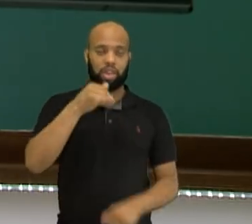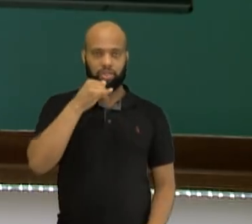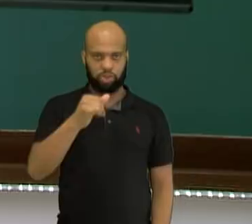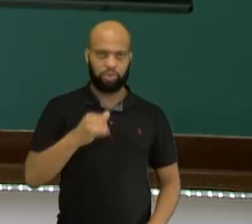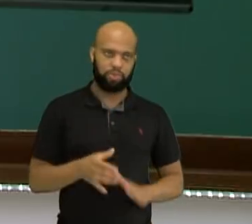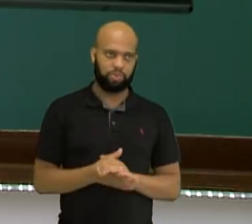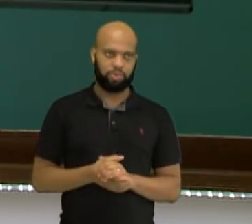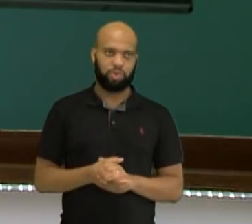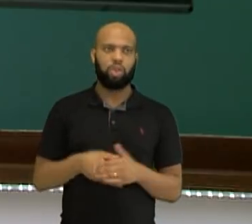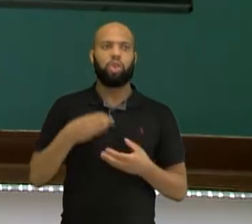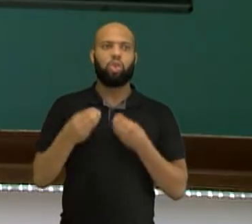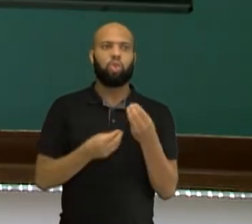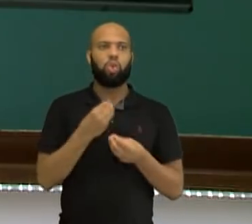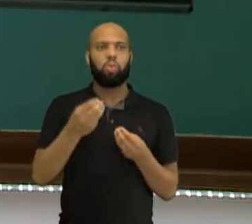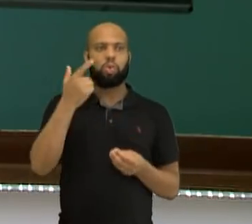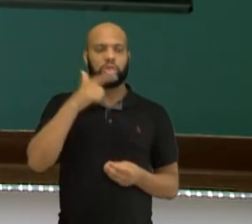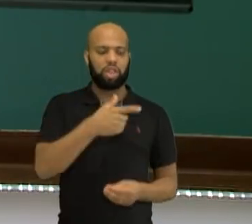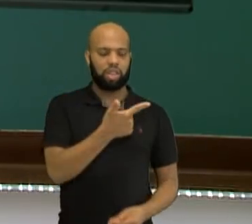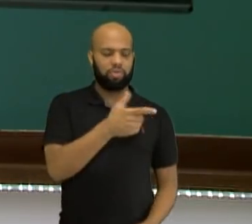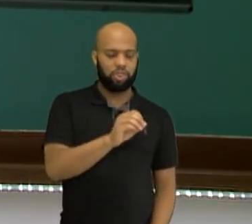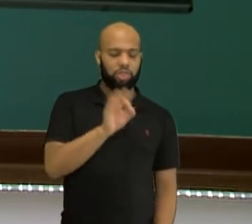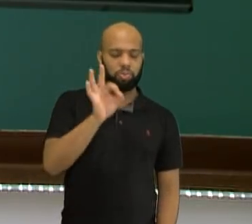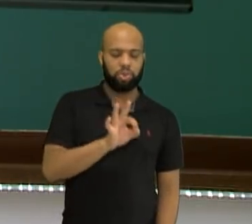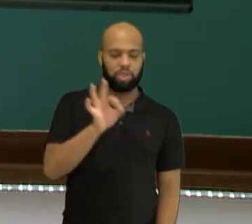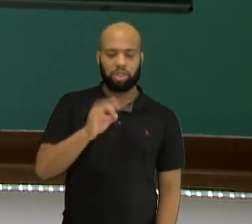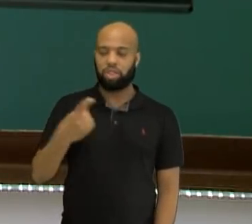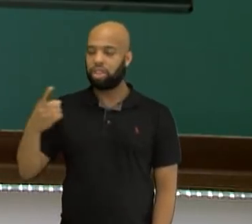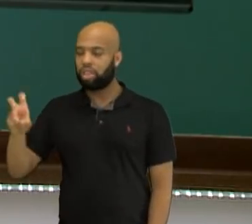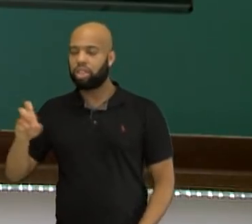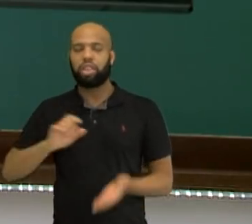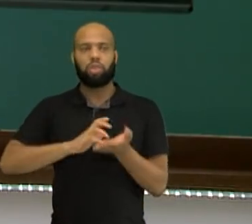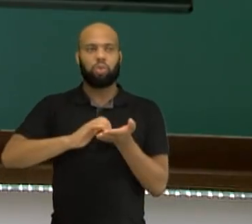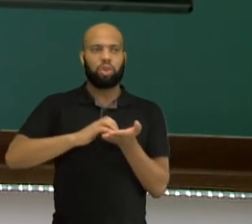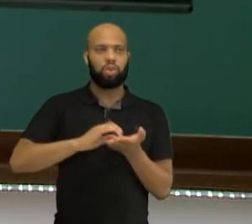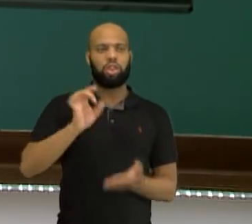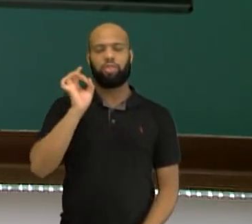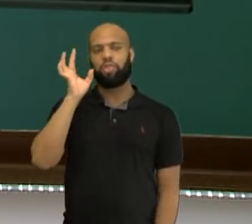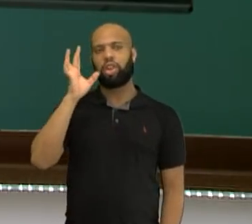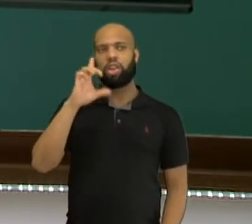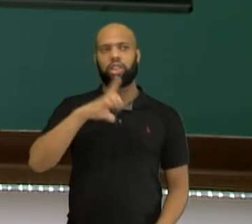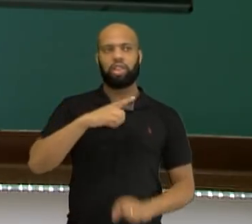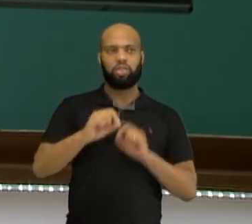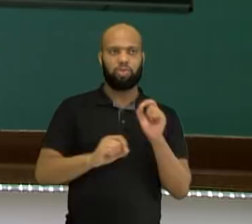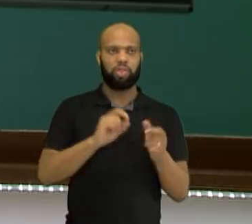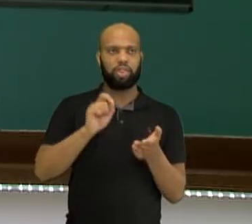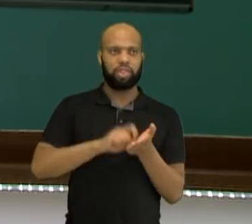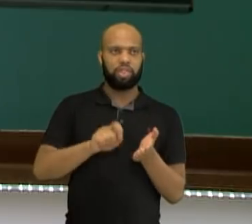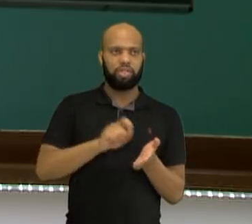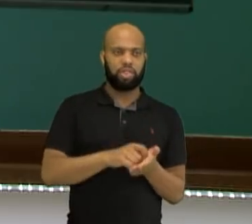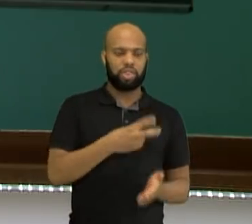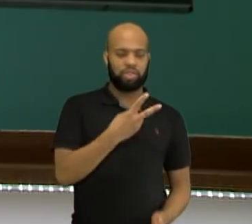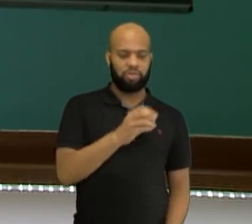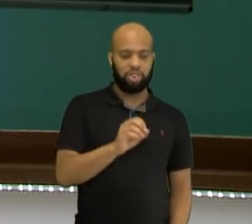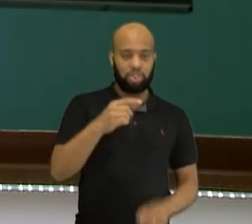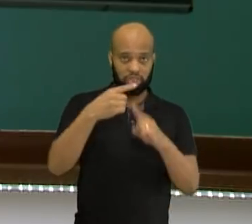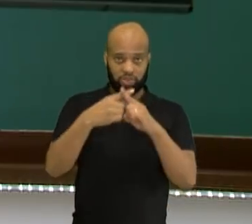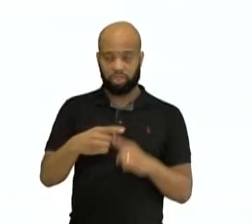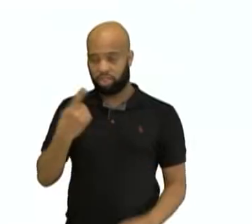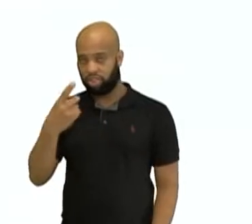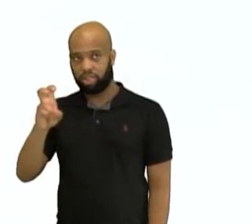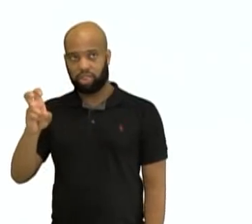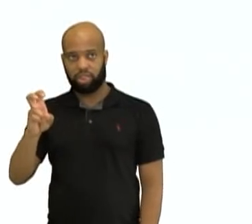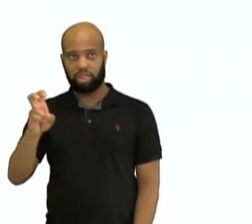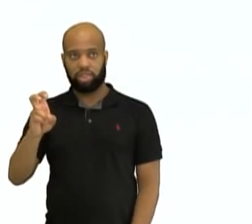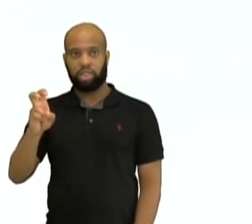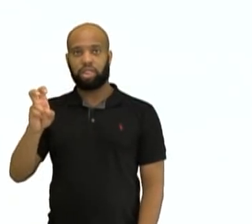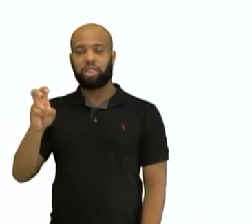Como é que eu calculo 20% de 15 numa calculadora? Muito fácil. É só você pegar, escrever lá o 20 vezes o 15, que são os números,